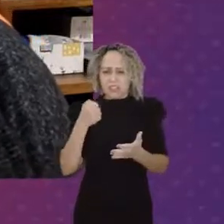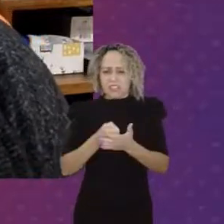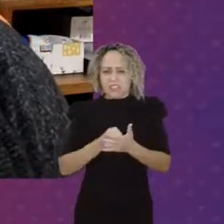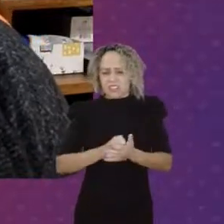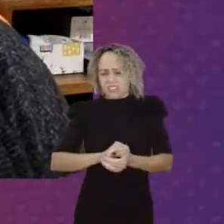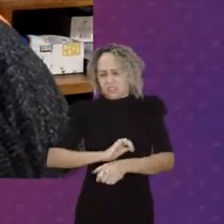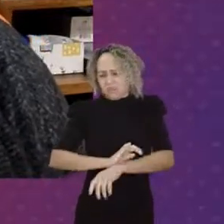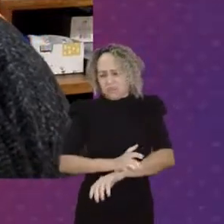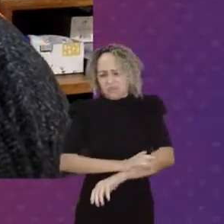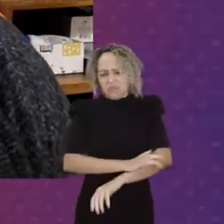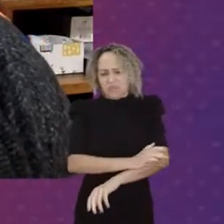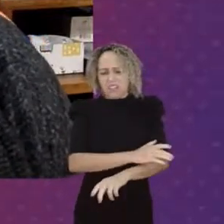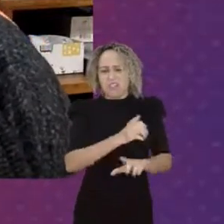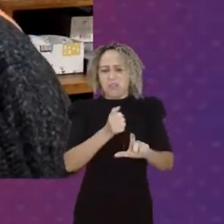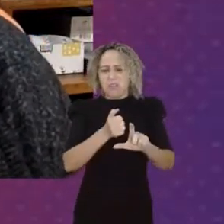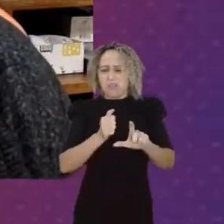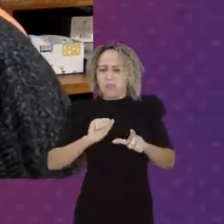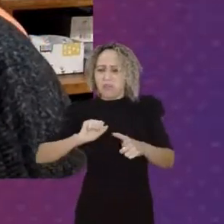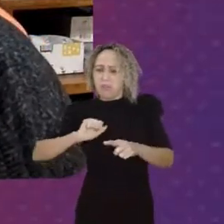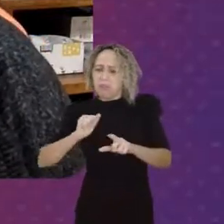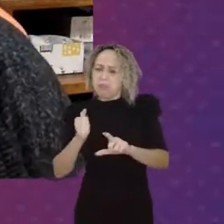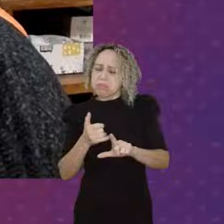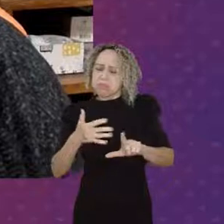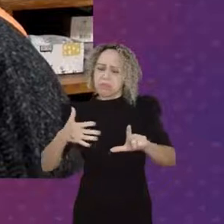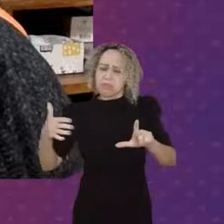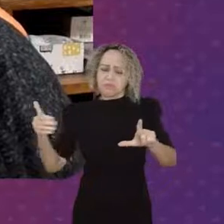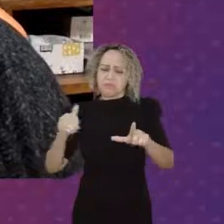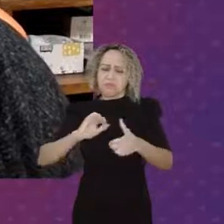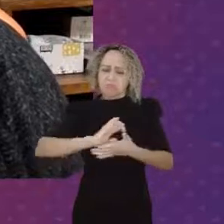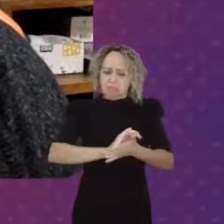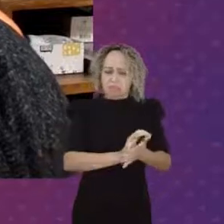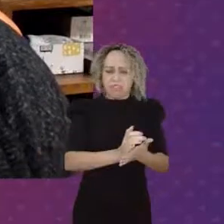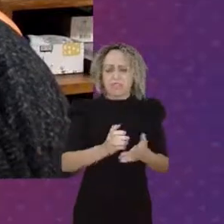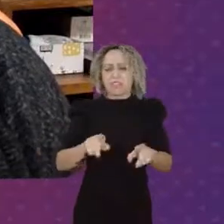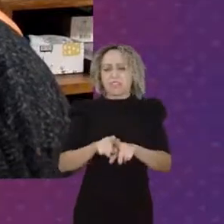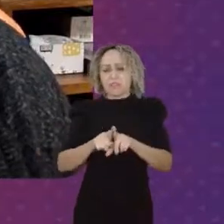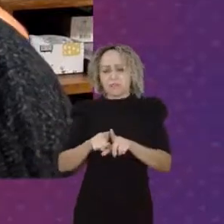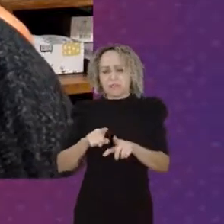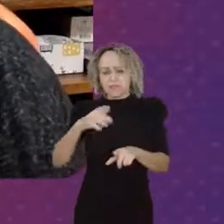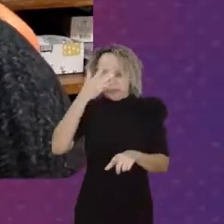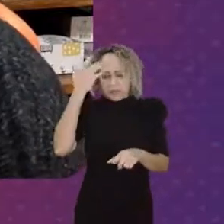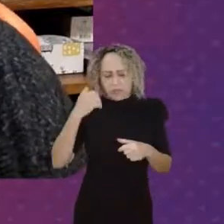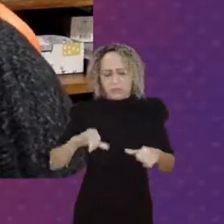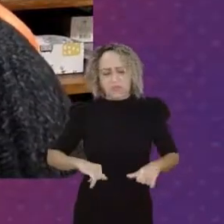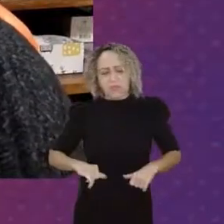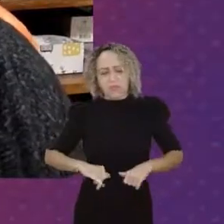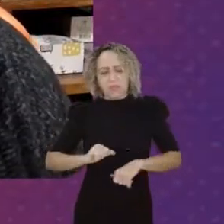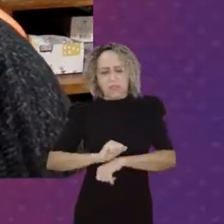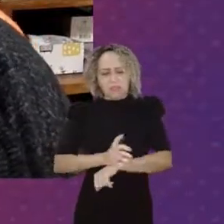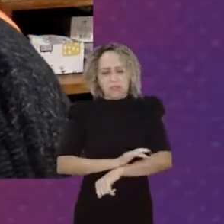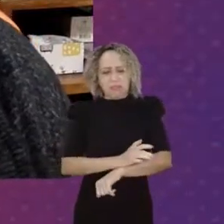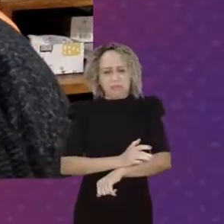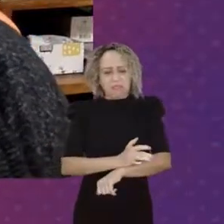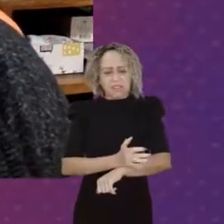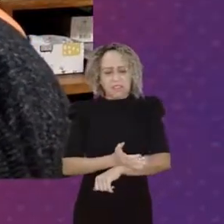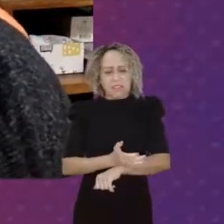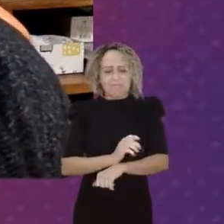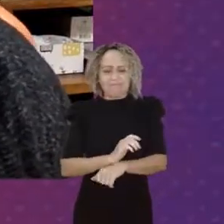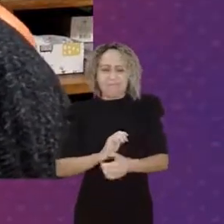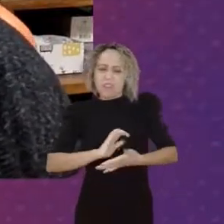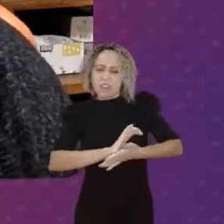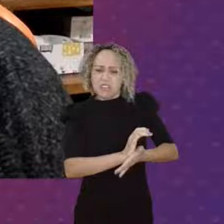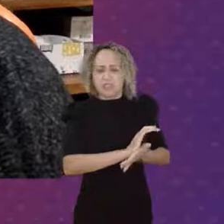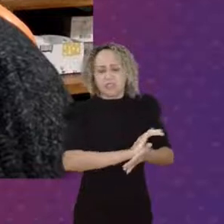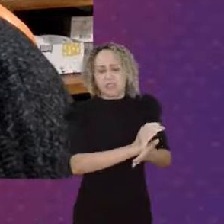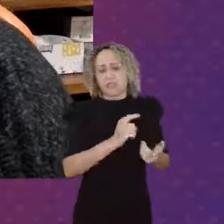as pessoas gordas e histórias de vida de personagens gordas de produtos midiáticos, ou seja, séries,